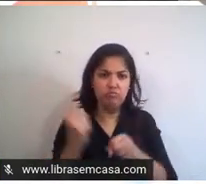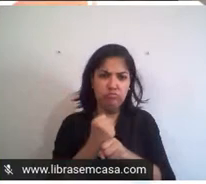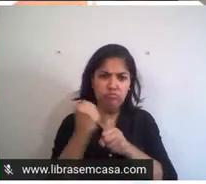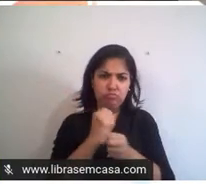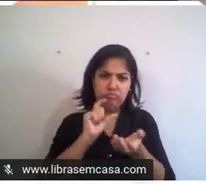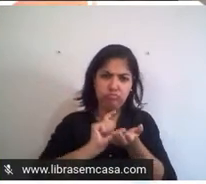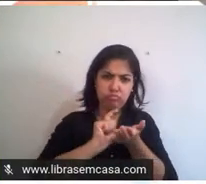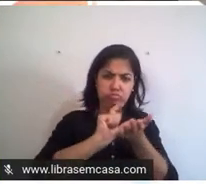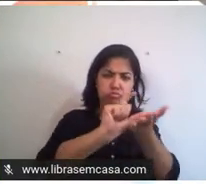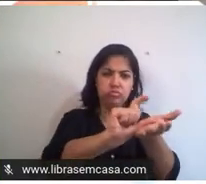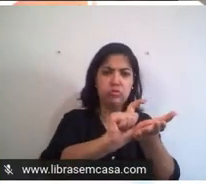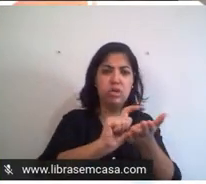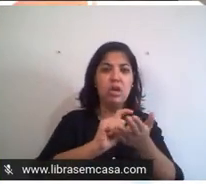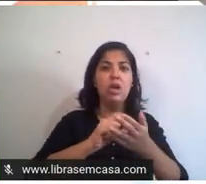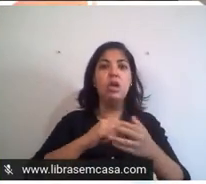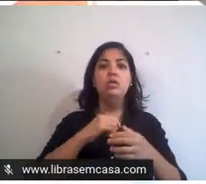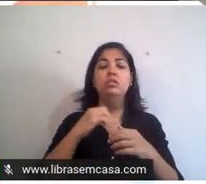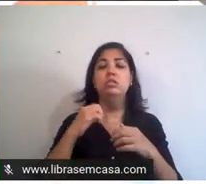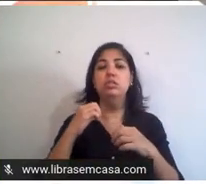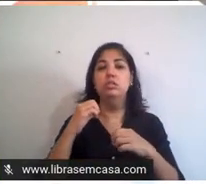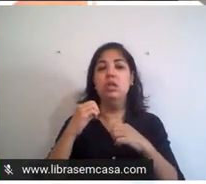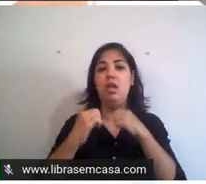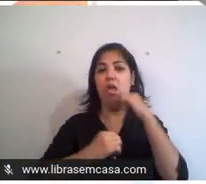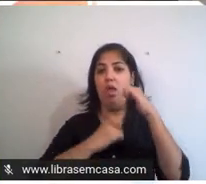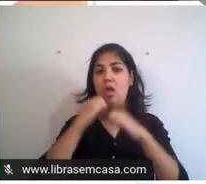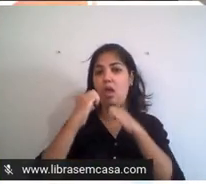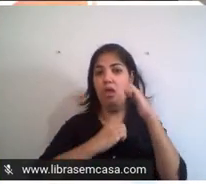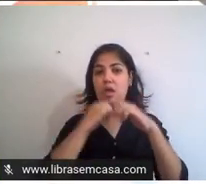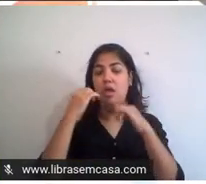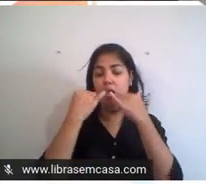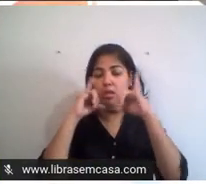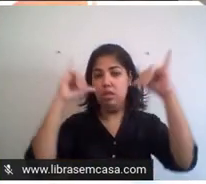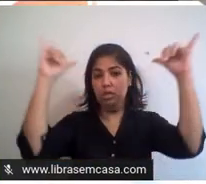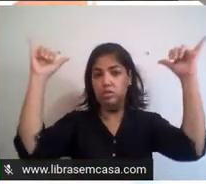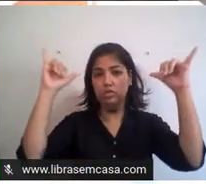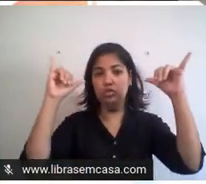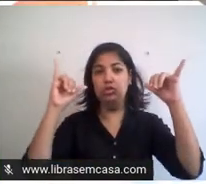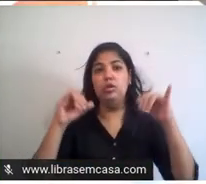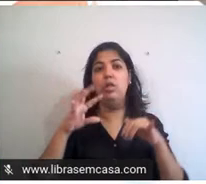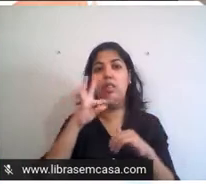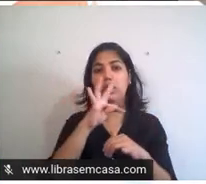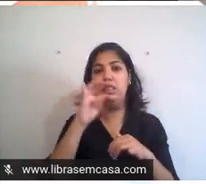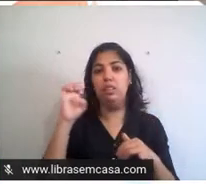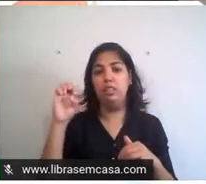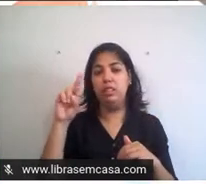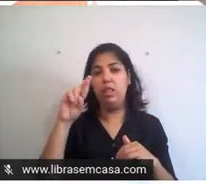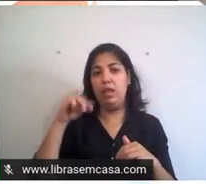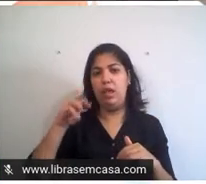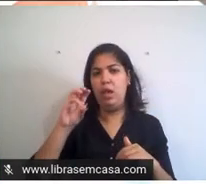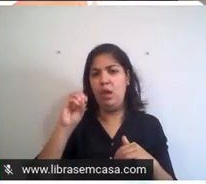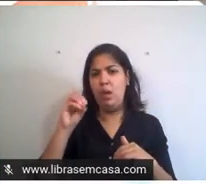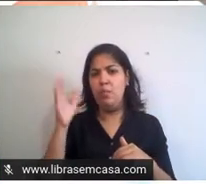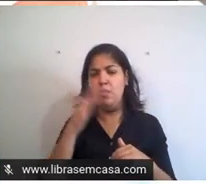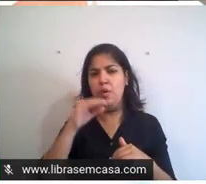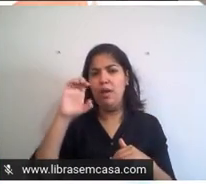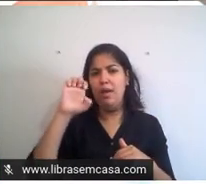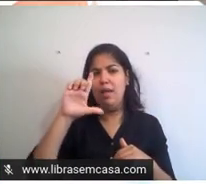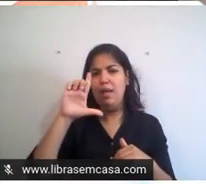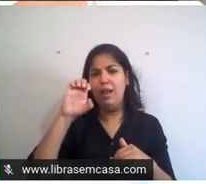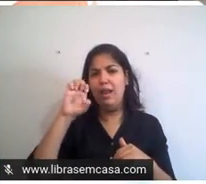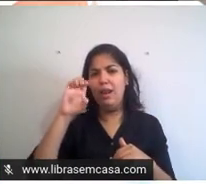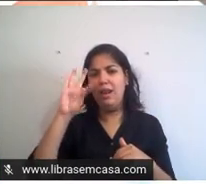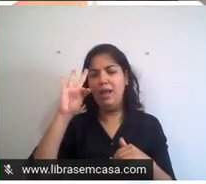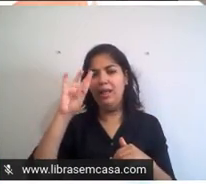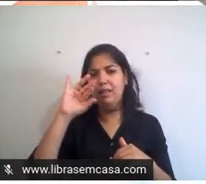usinas termoelétricas. Então, no Brasil hoje, a energia solar fotovoltaica é muito